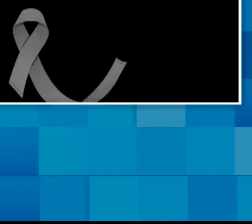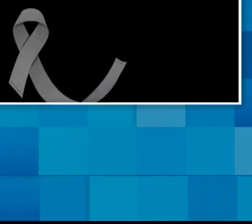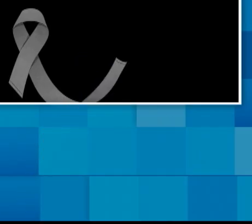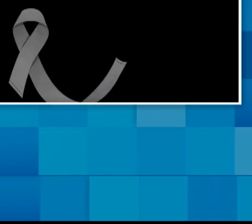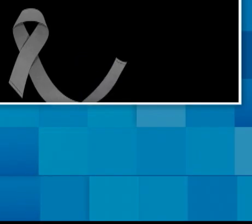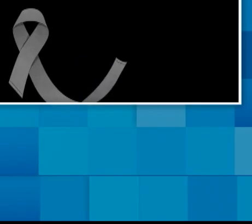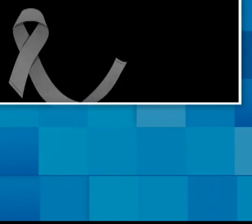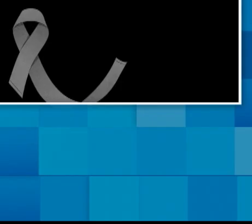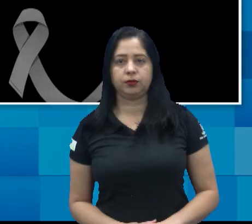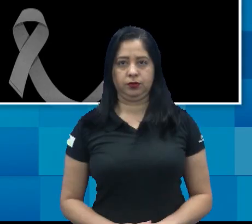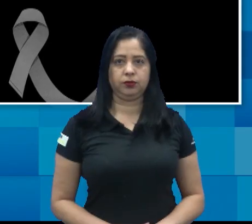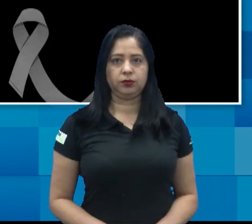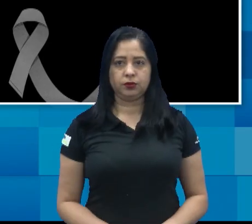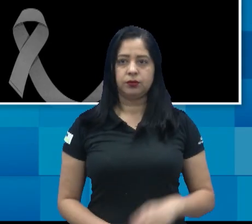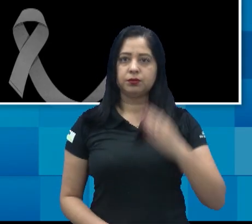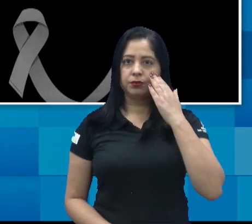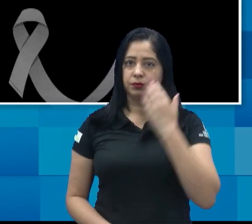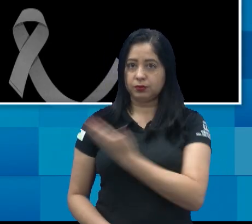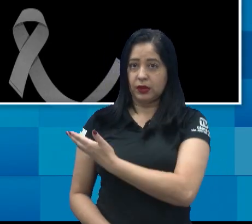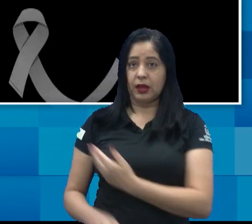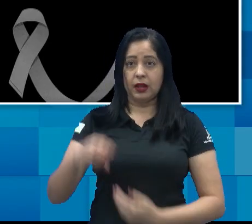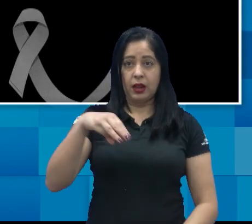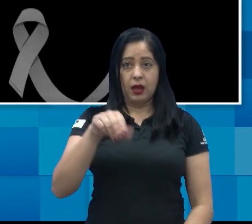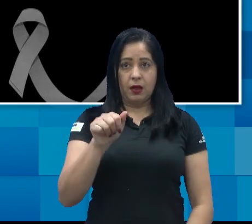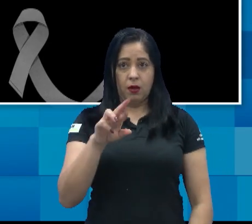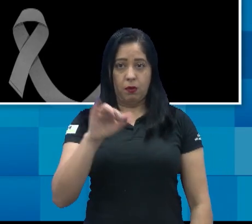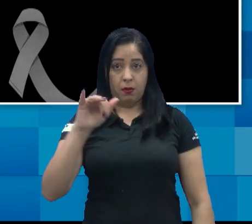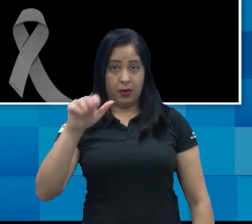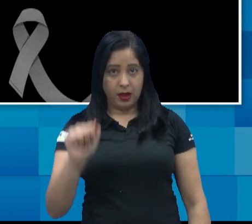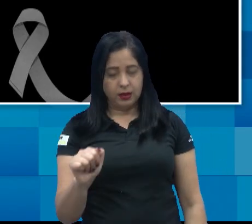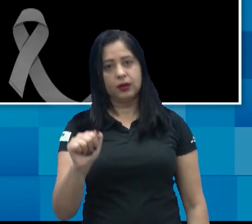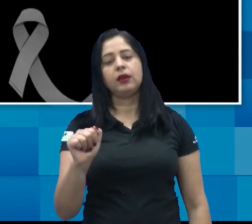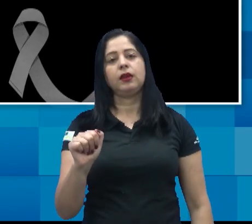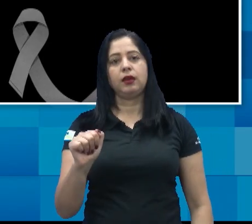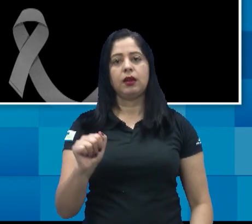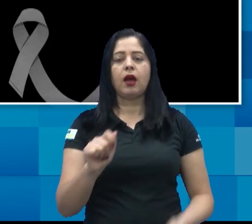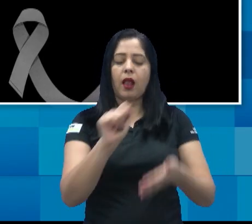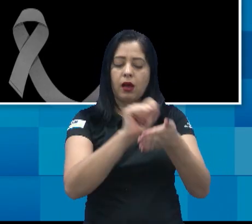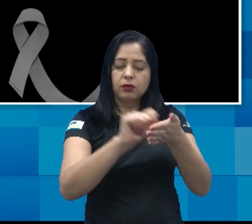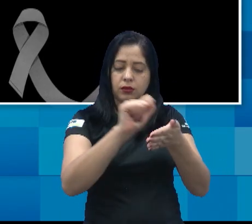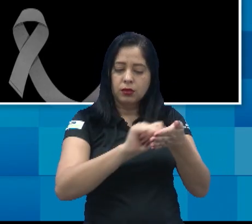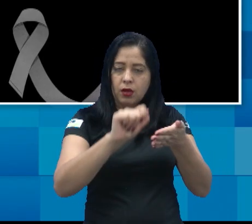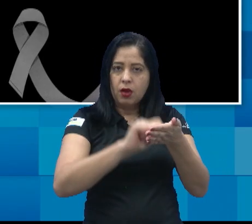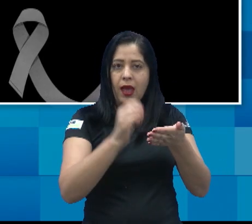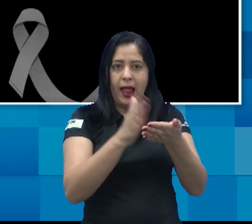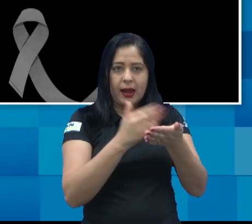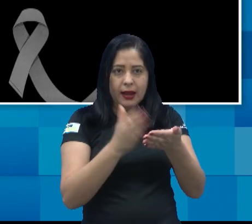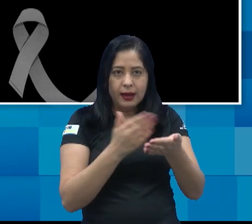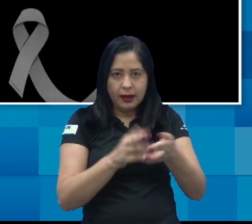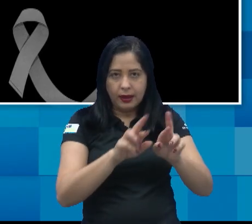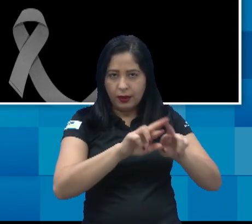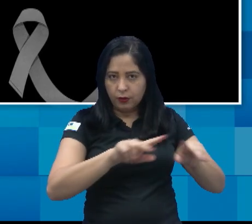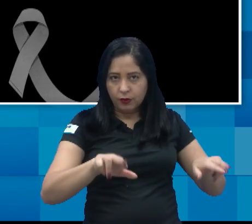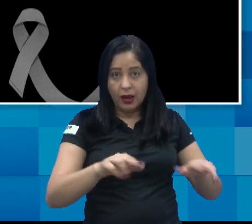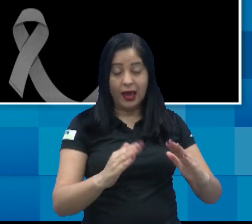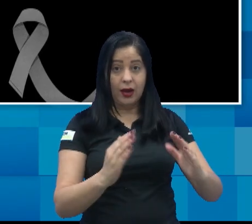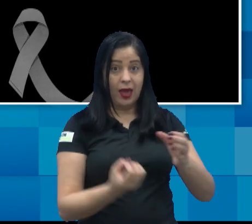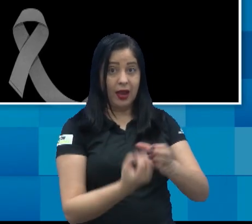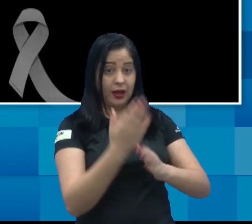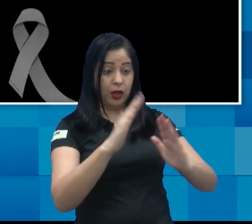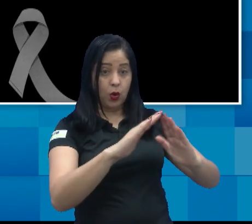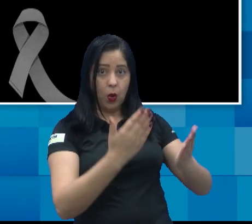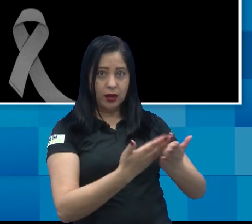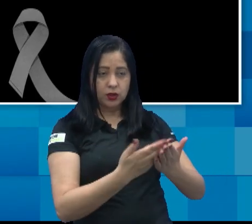ela é historiadora da nossa cidade, autora de diversos livros, fundadora da Escola Damasco de Caçapava